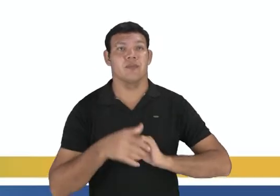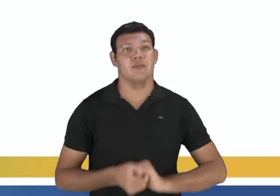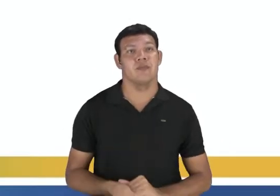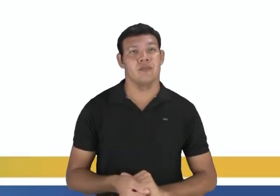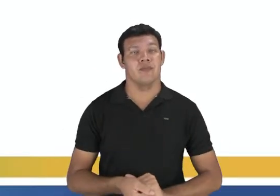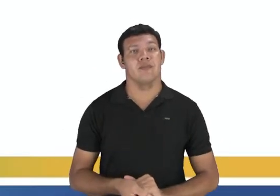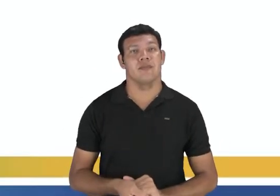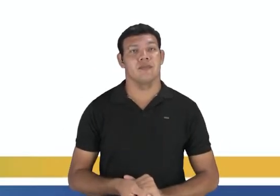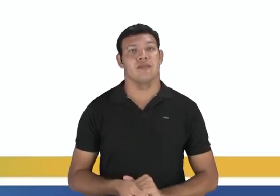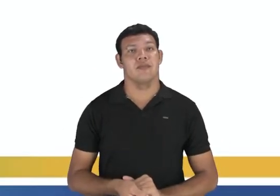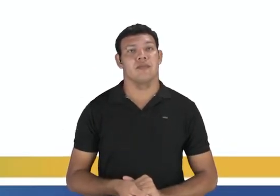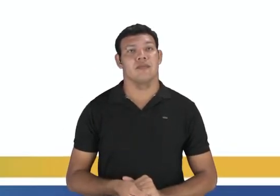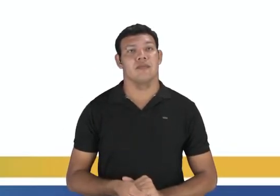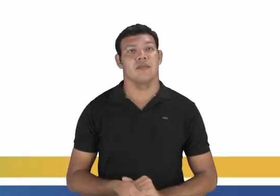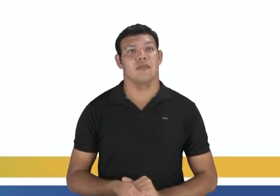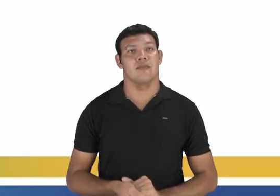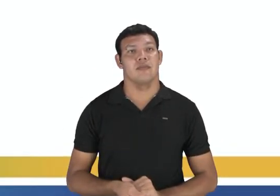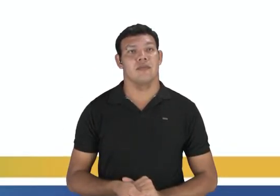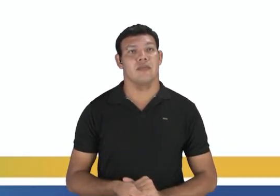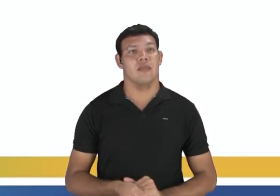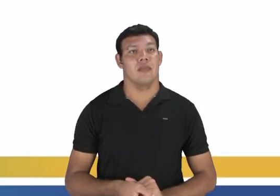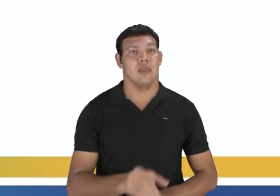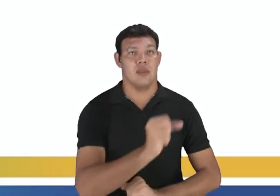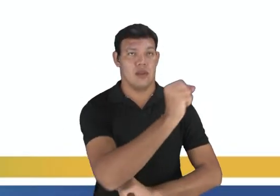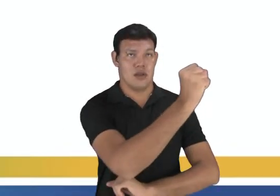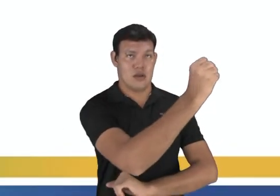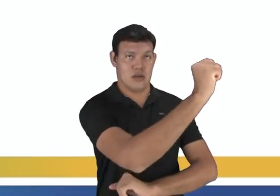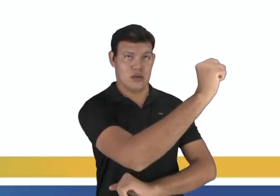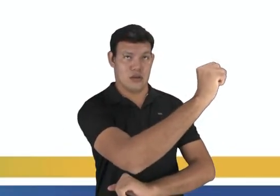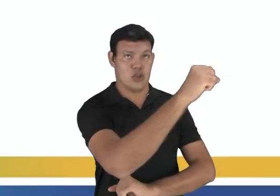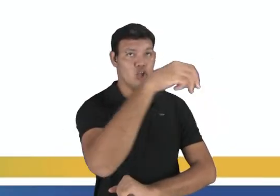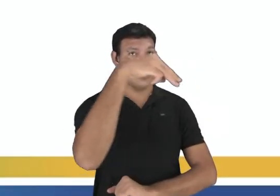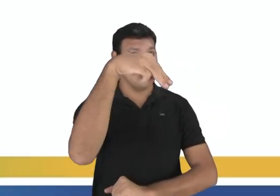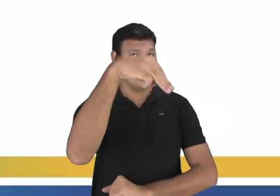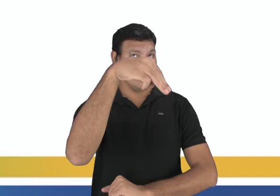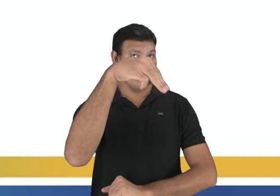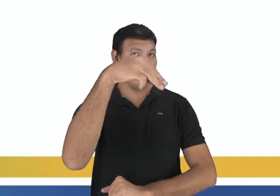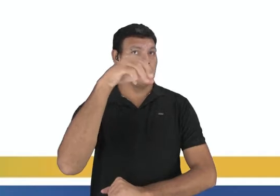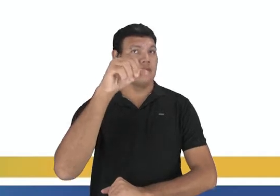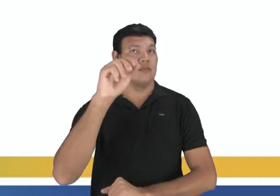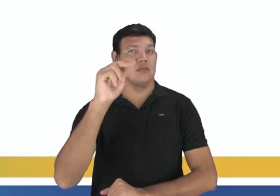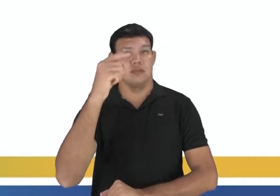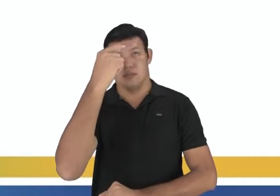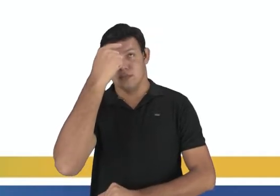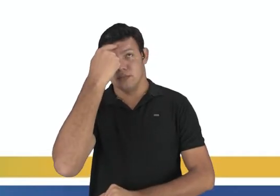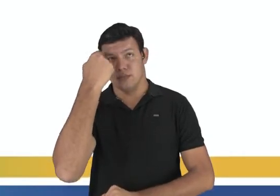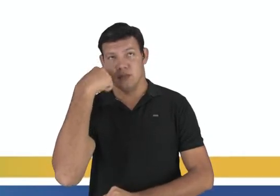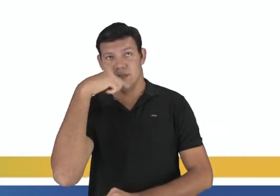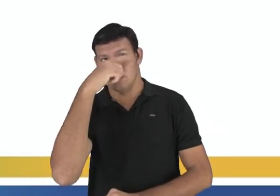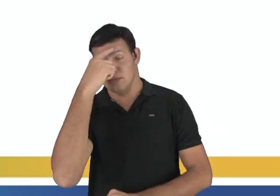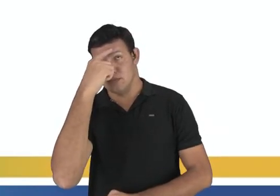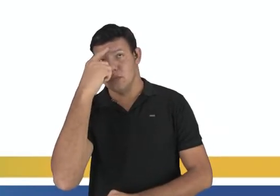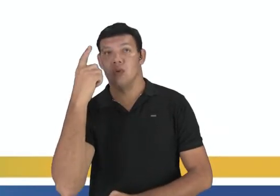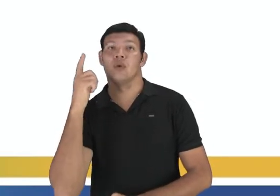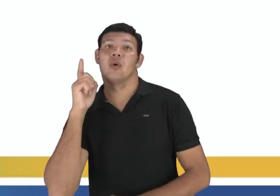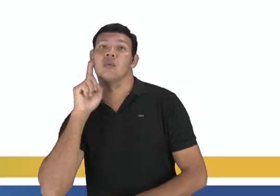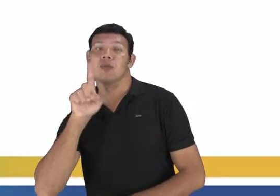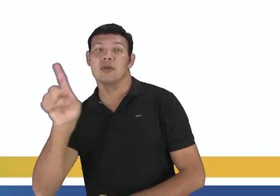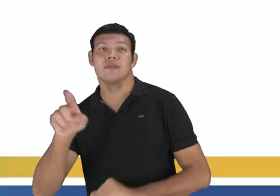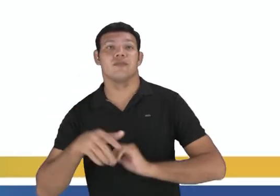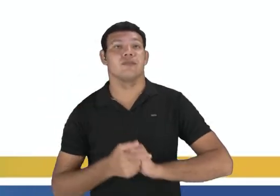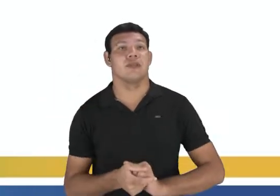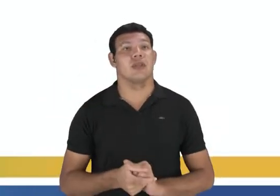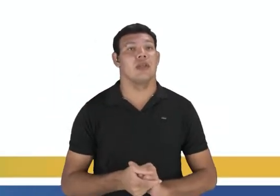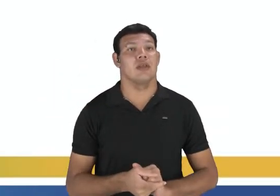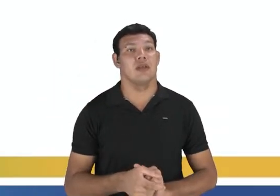que nós temos aí nesse diagrama. Se nós estivermos em segundo e quisermos transformar para